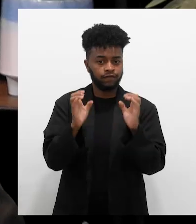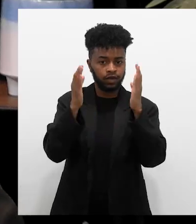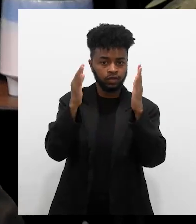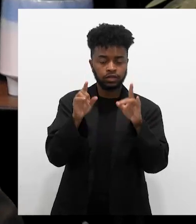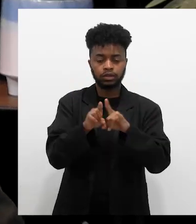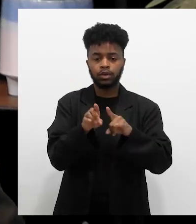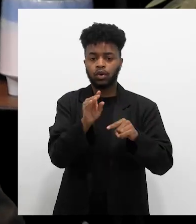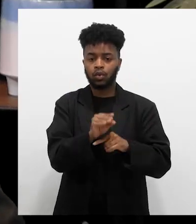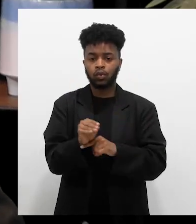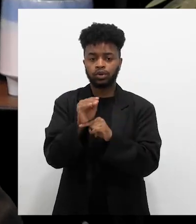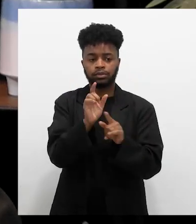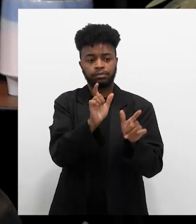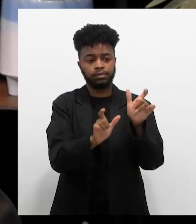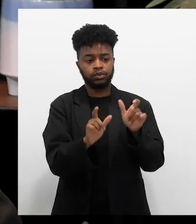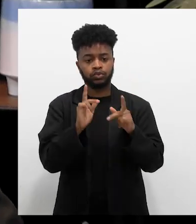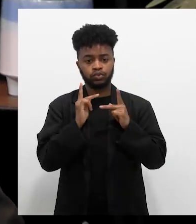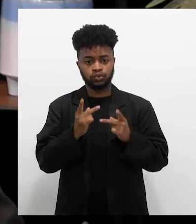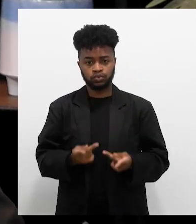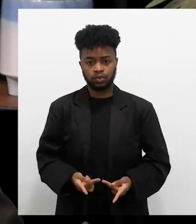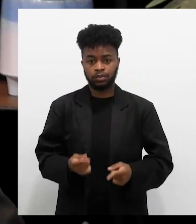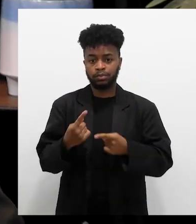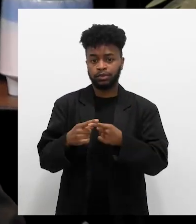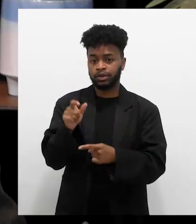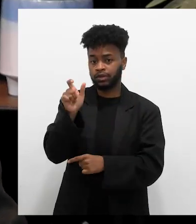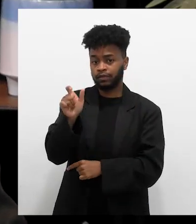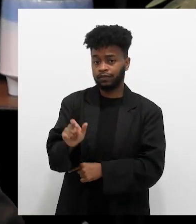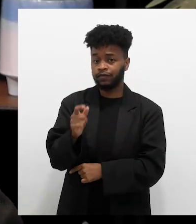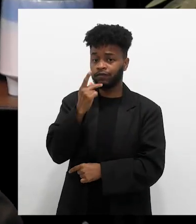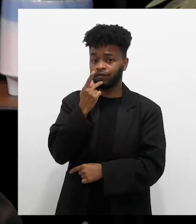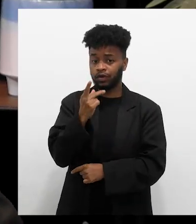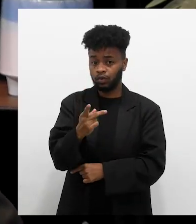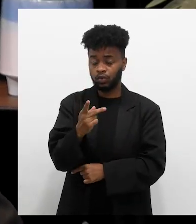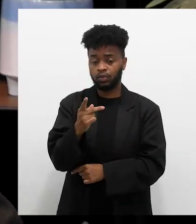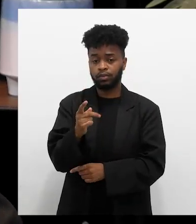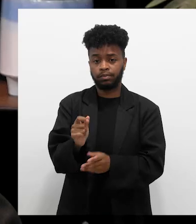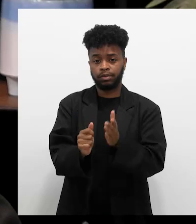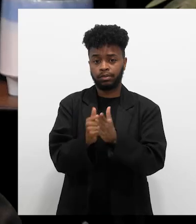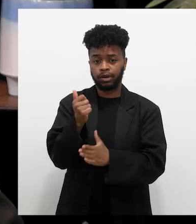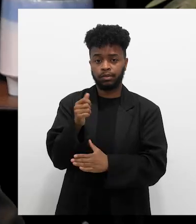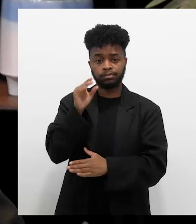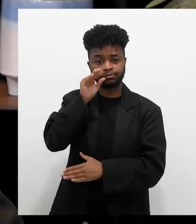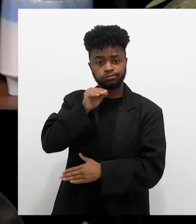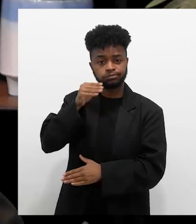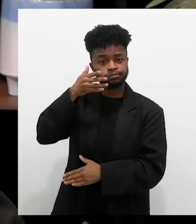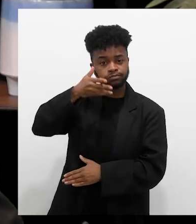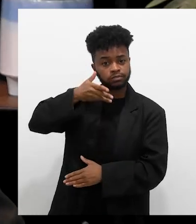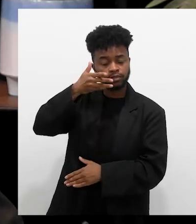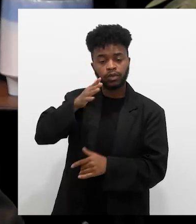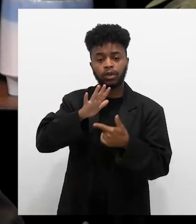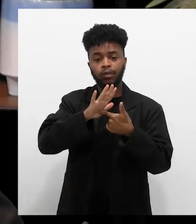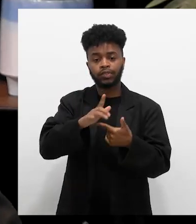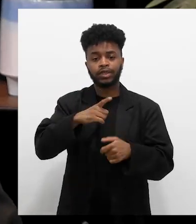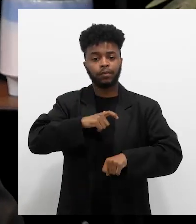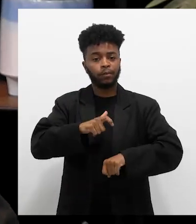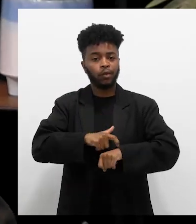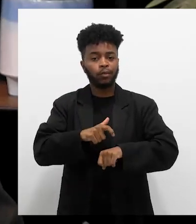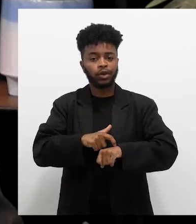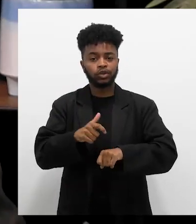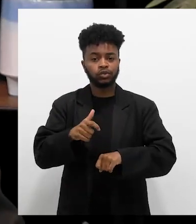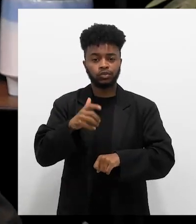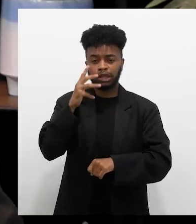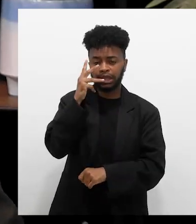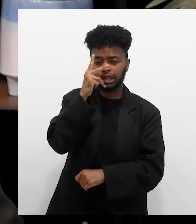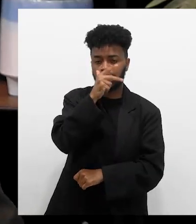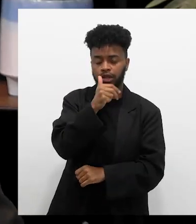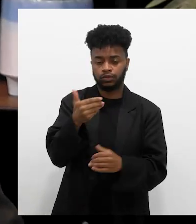cerimônias e, ao mesmo tempo, o cuidado com os seres humanos. Ele dizia, na sua primeira homilia, que, para além dos belos